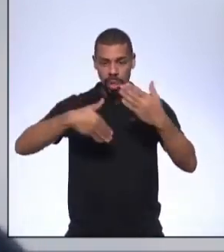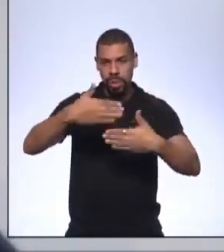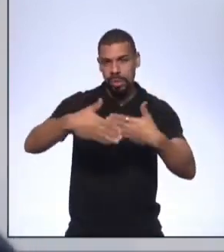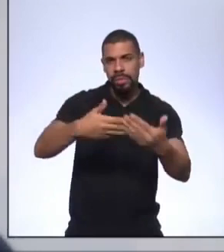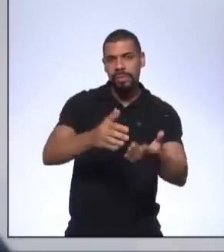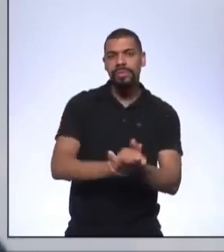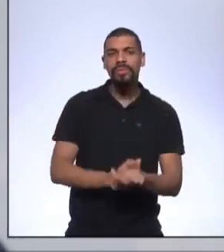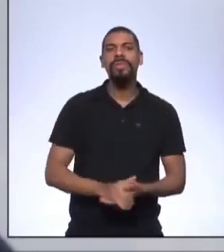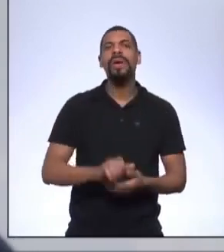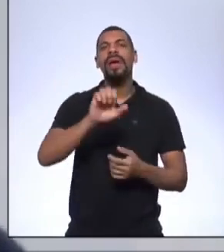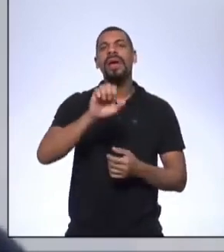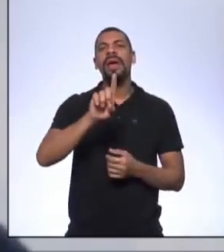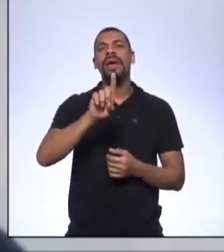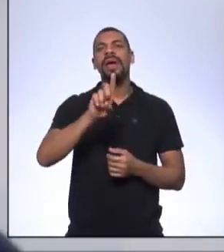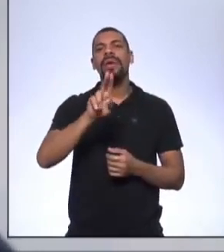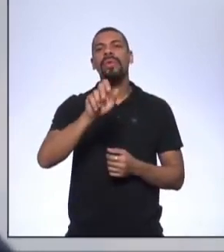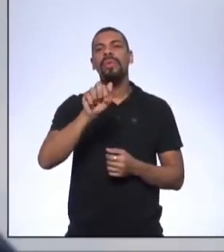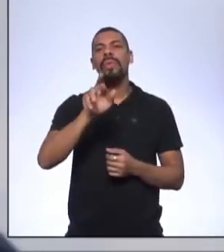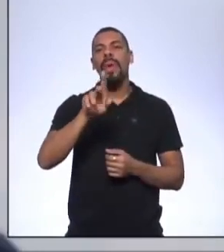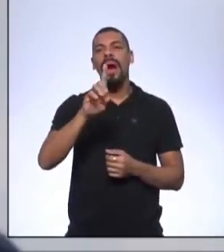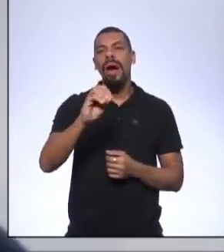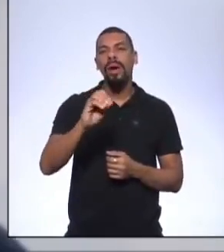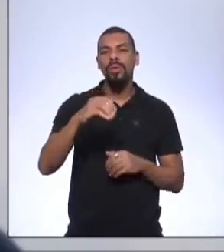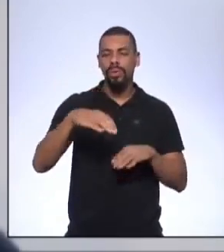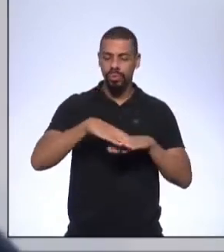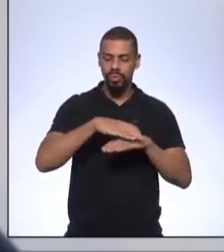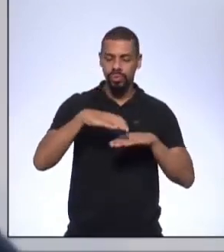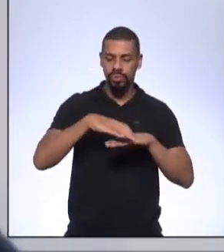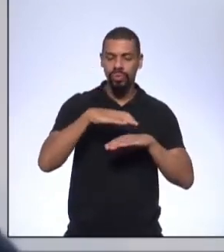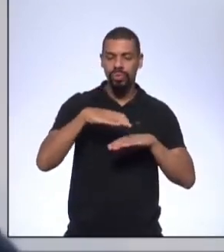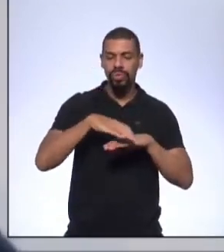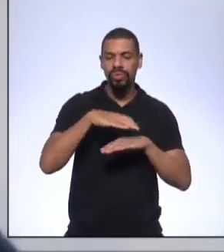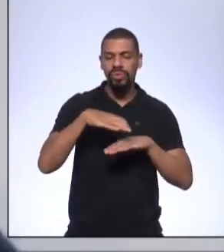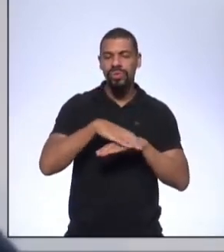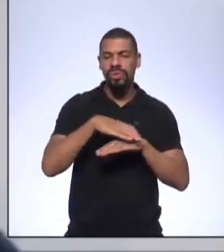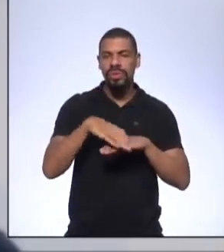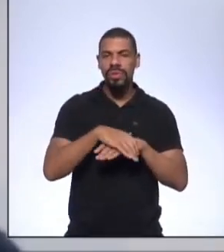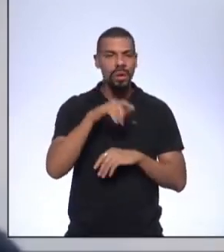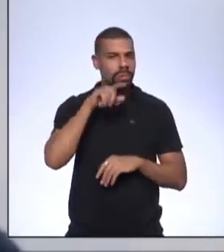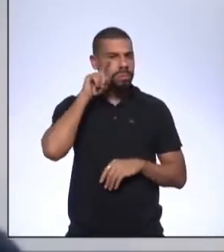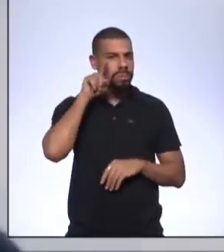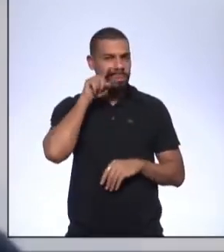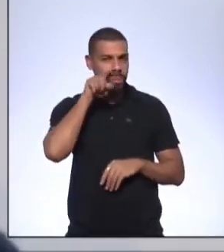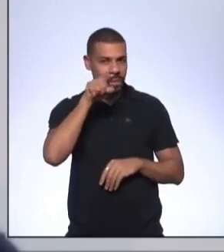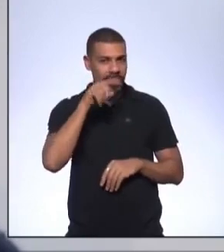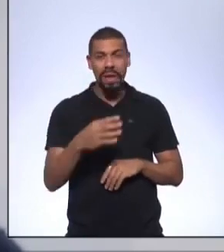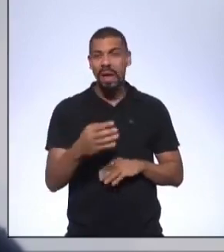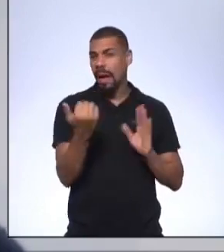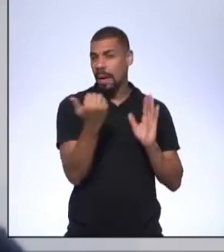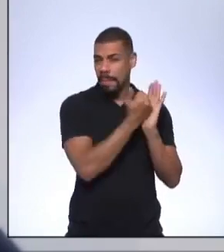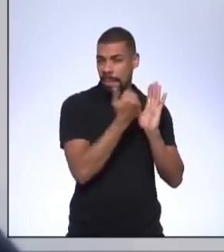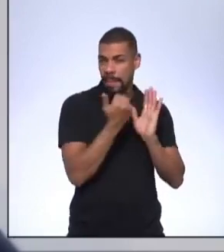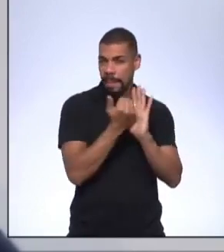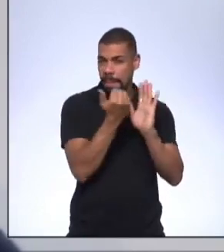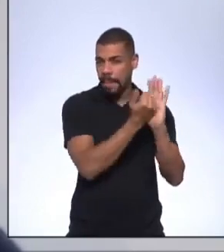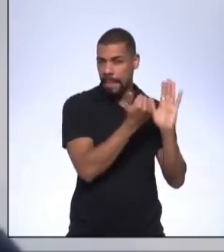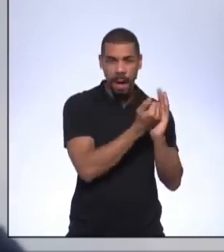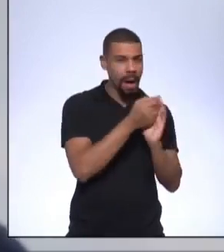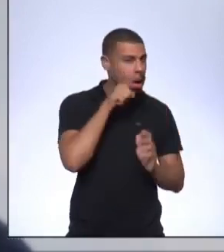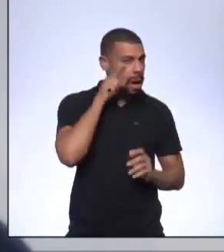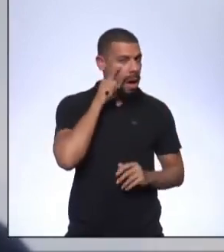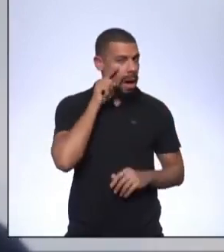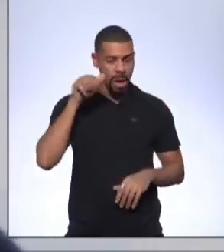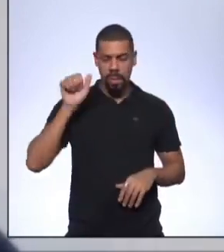falou que o tênis dele veio dos Estados Unidos, né? Às vezes até aquelas marcas muito famosas americanas, que são usadas pelos jogadores